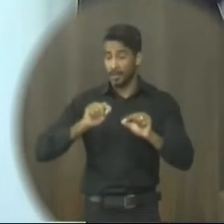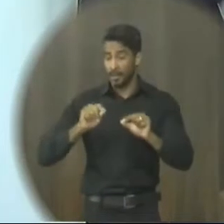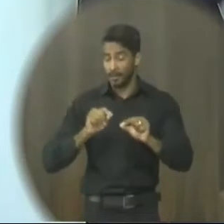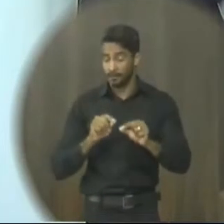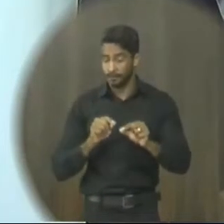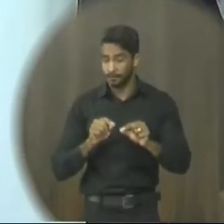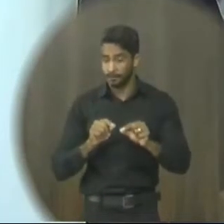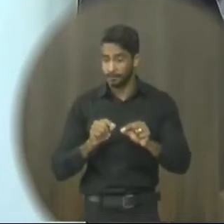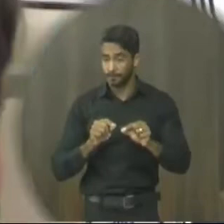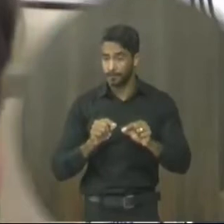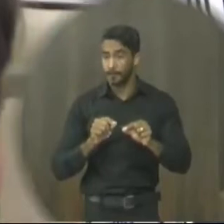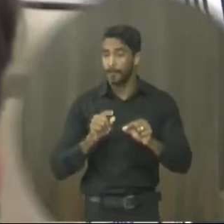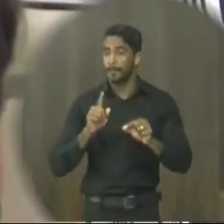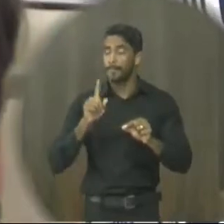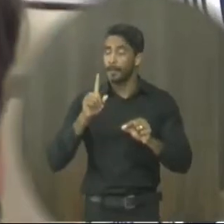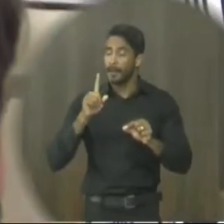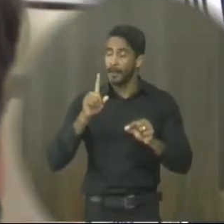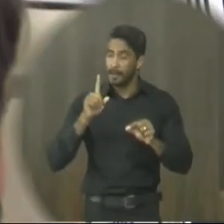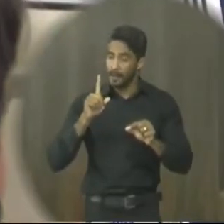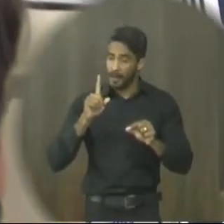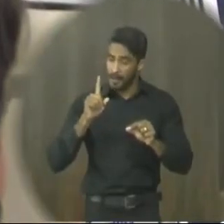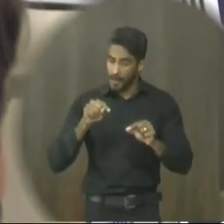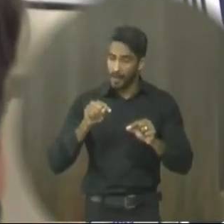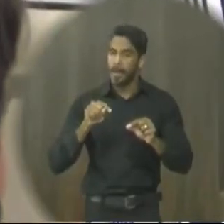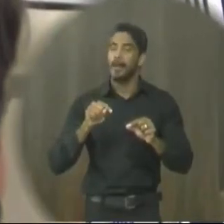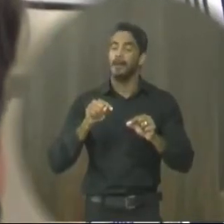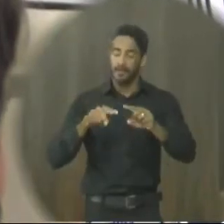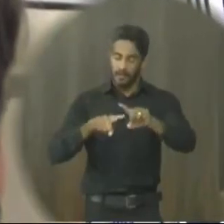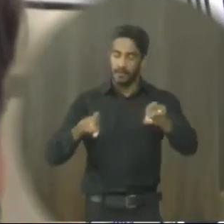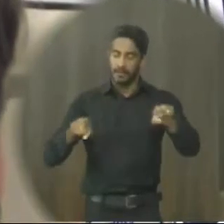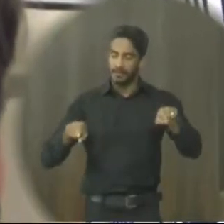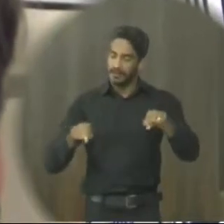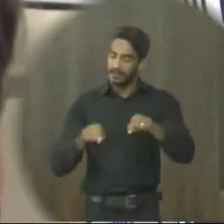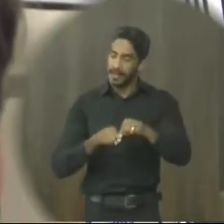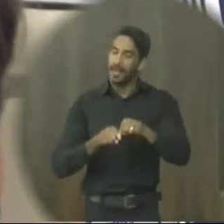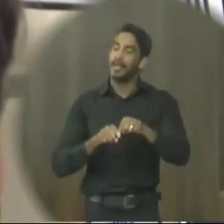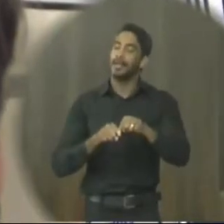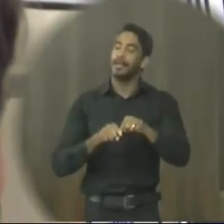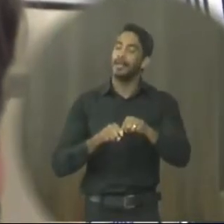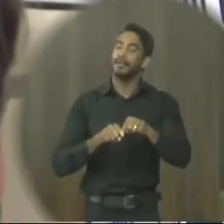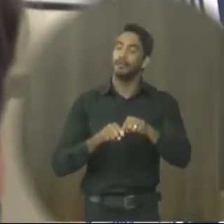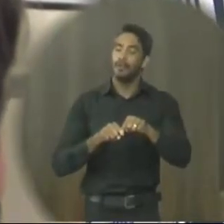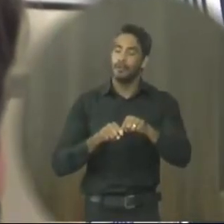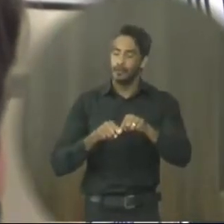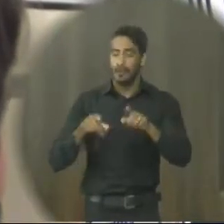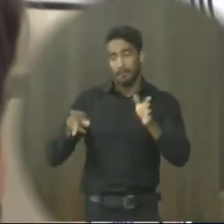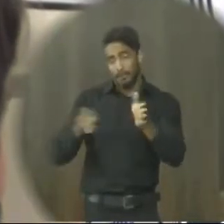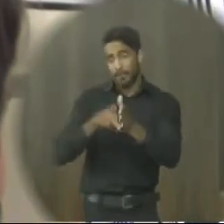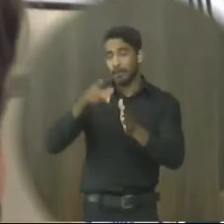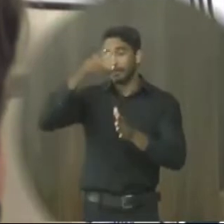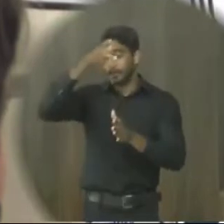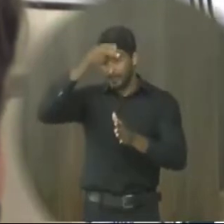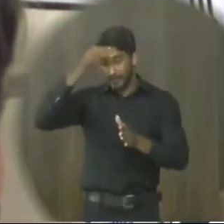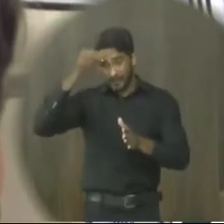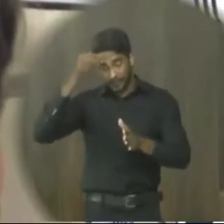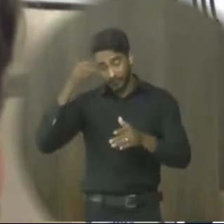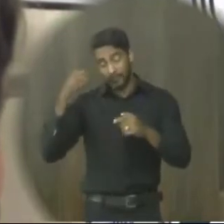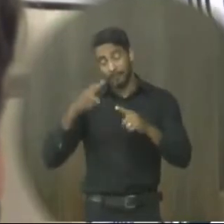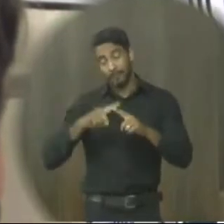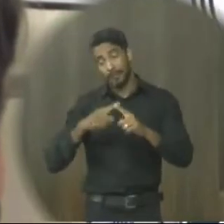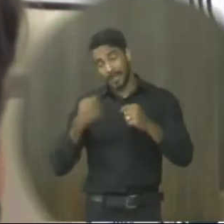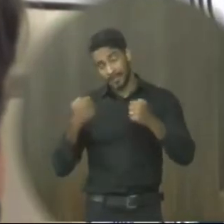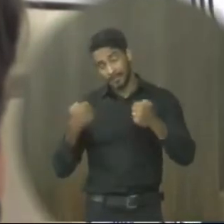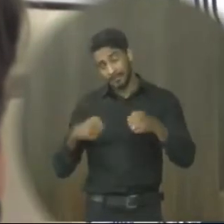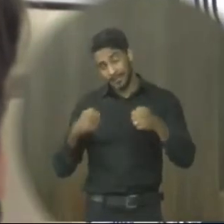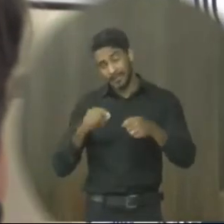que é realmente público o terreno, mas pode ser feito uma mudança, tem que olhar legalmente, que eu